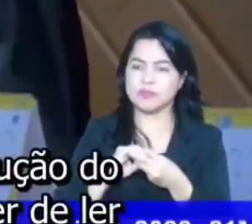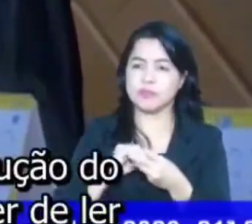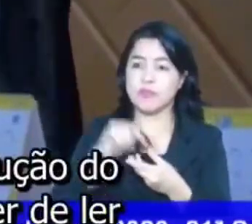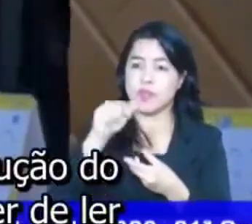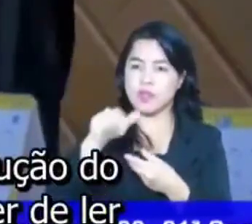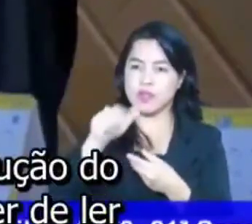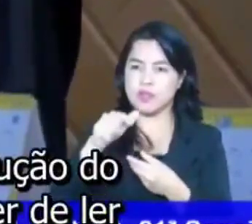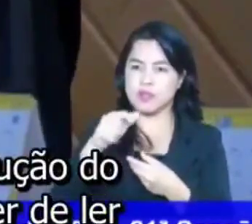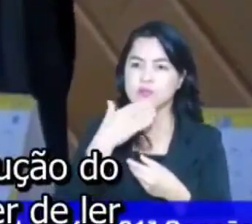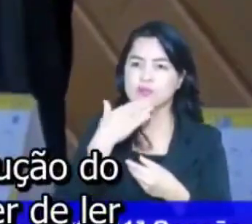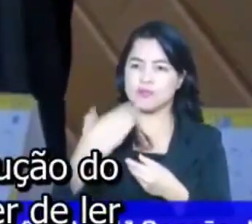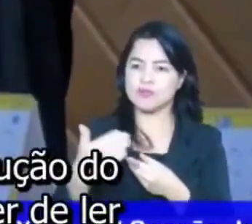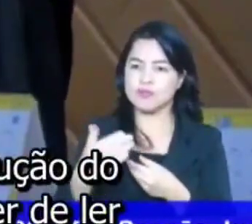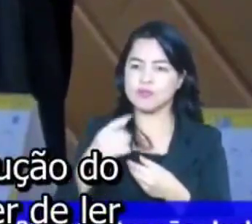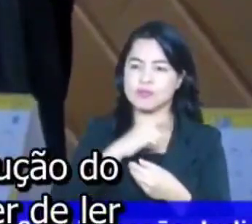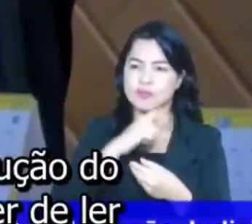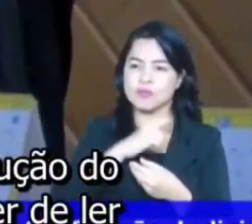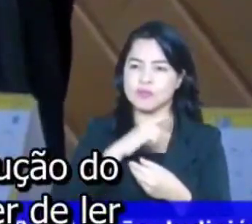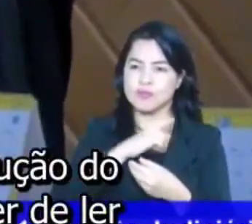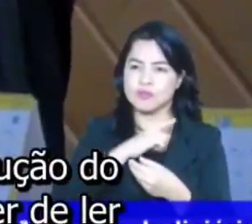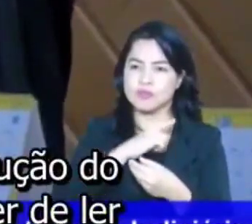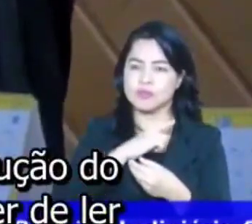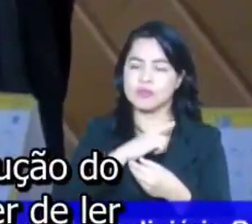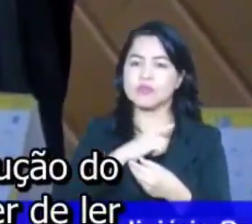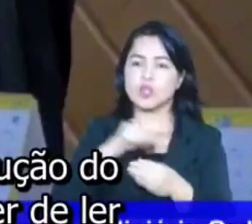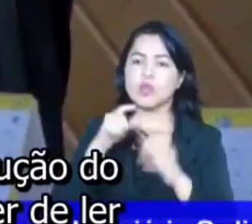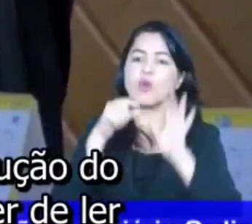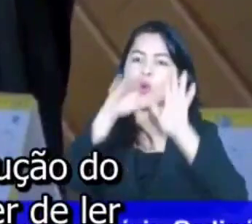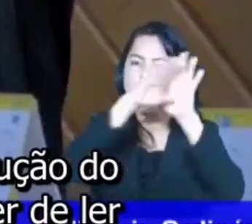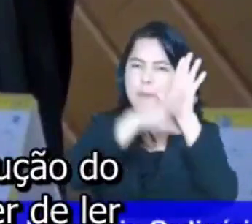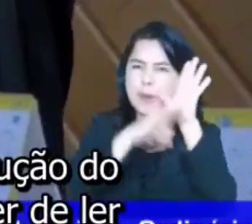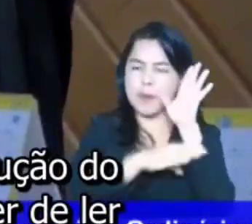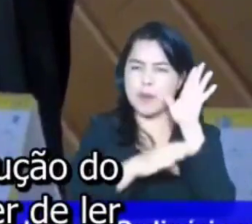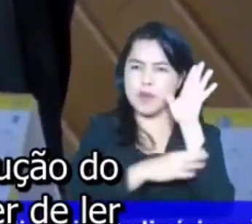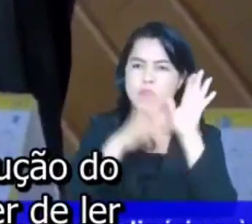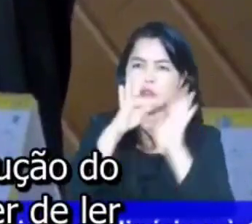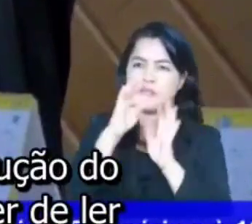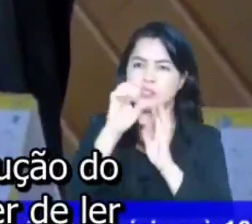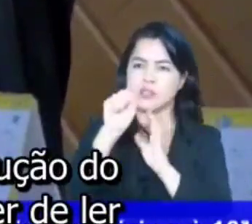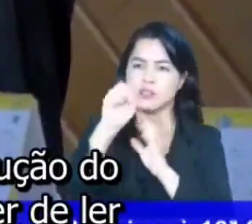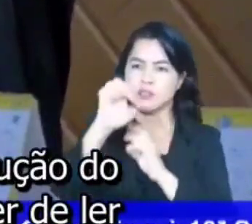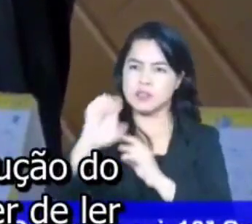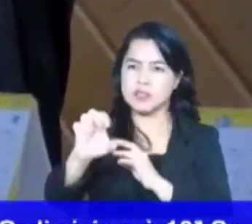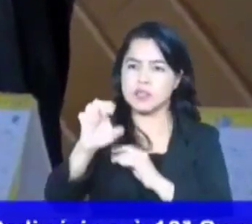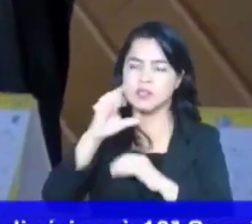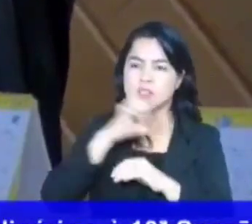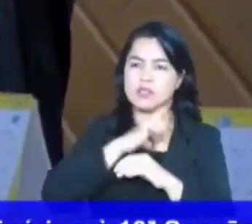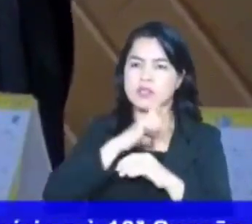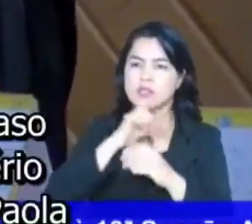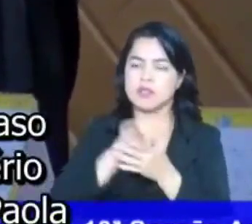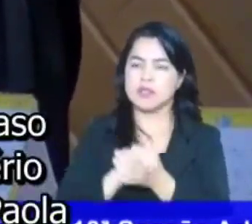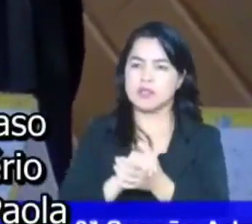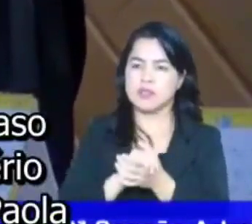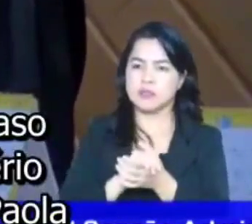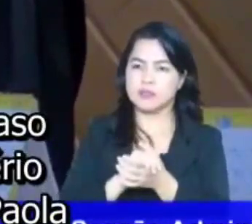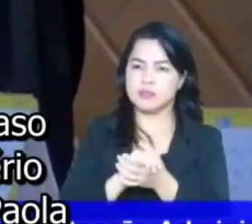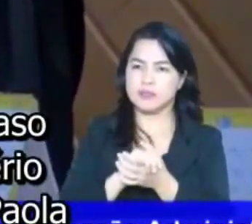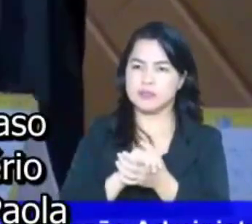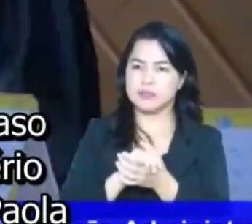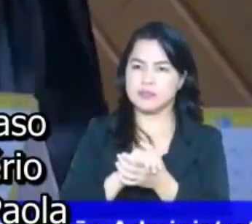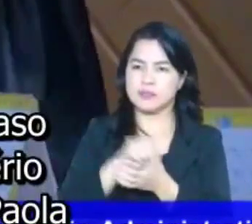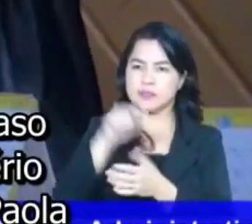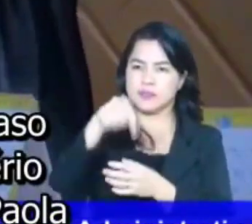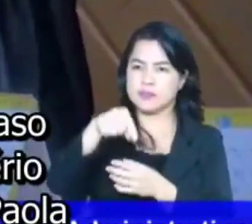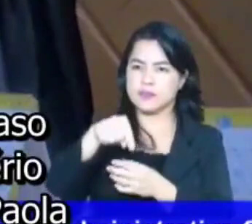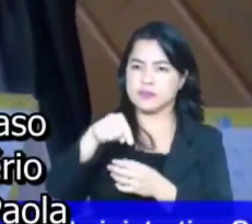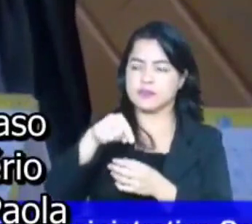Esse dispositivo, em alguma medida, foi replicado na resolução do TSE 23.609, que eu vou me abster de ler, e